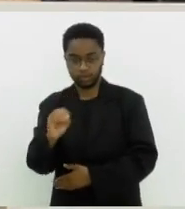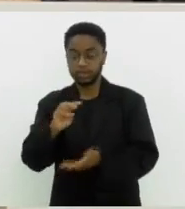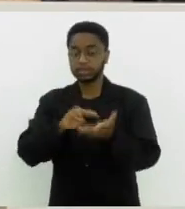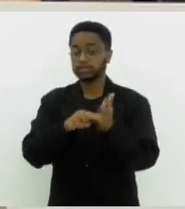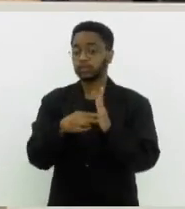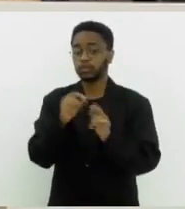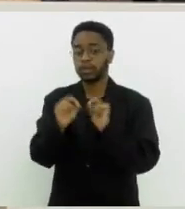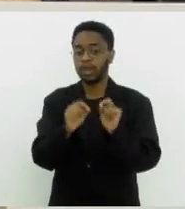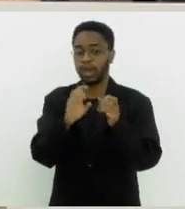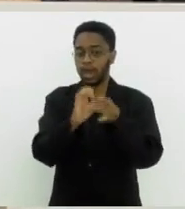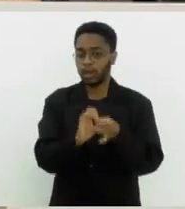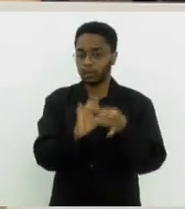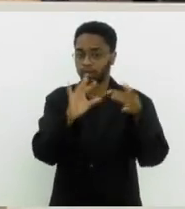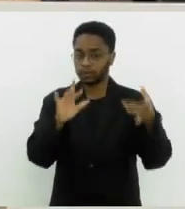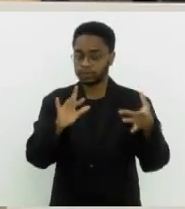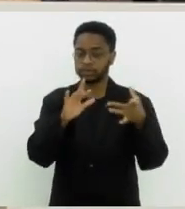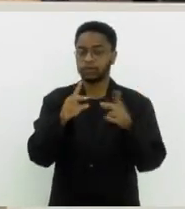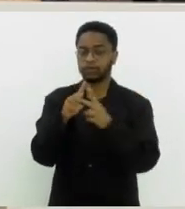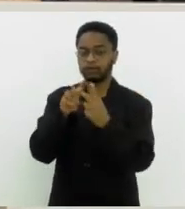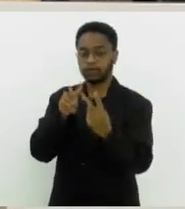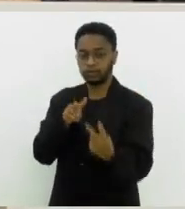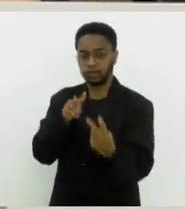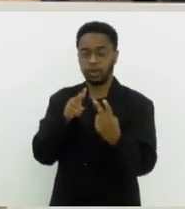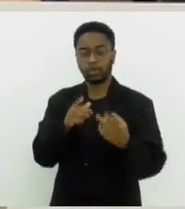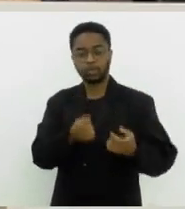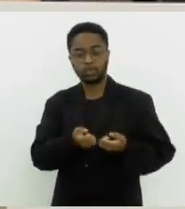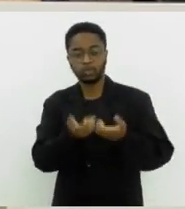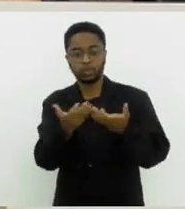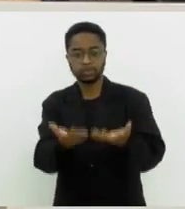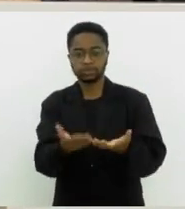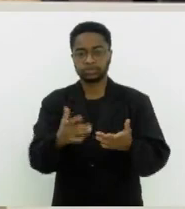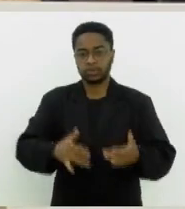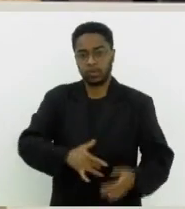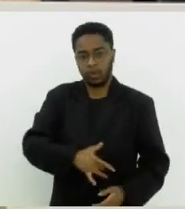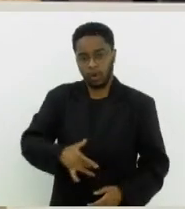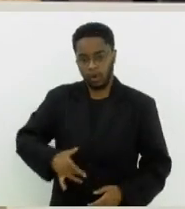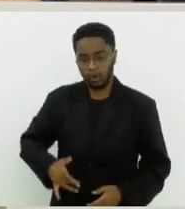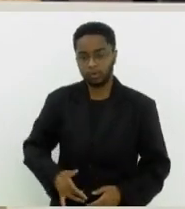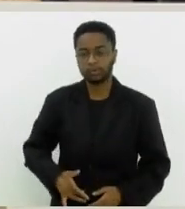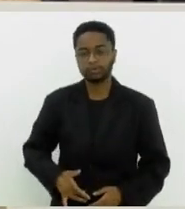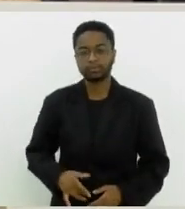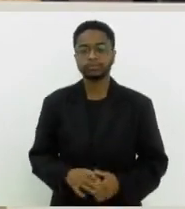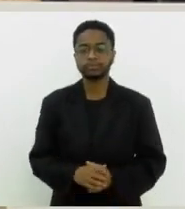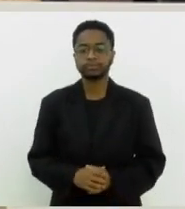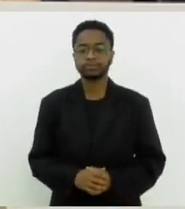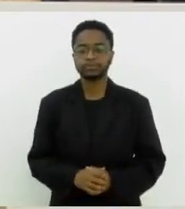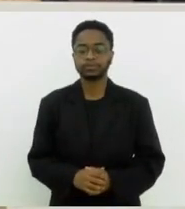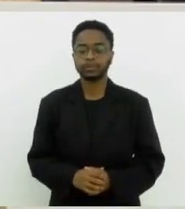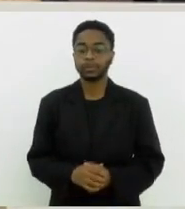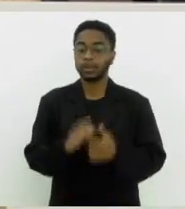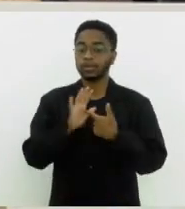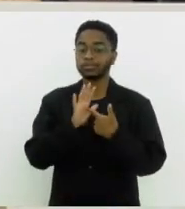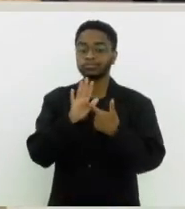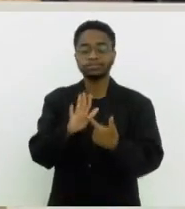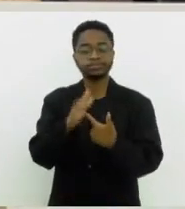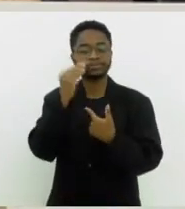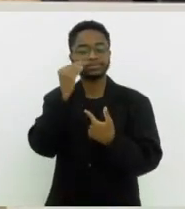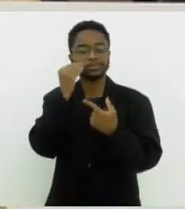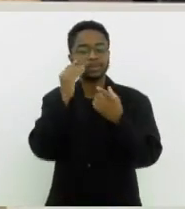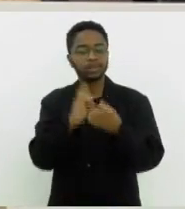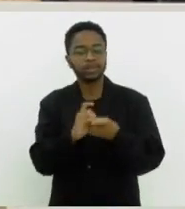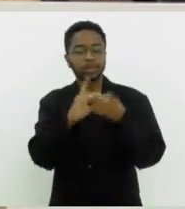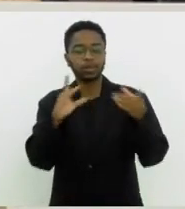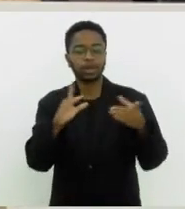dizer Autorização Eletrônica de Doação de Órgãos, vem justamente para democratizar esse